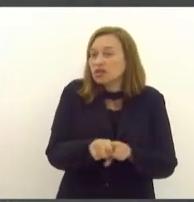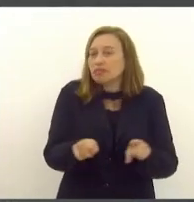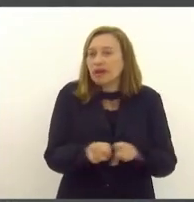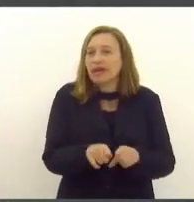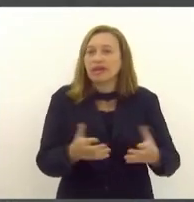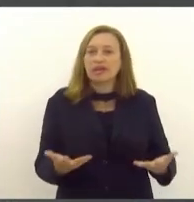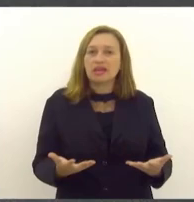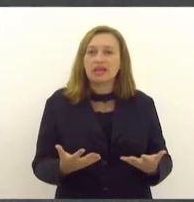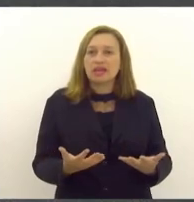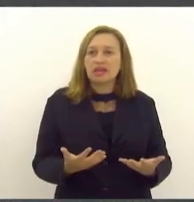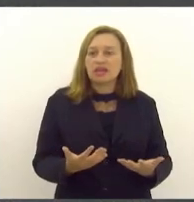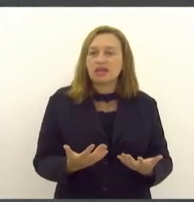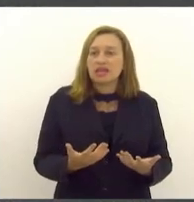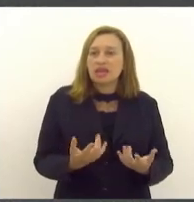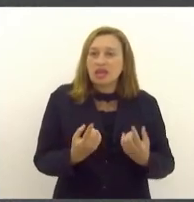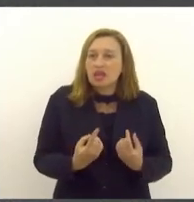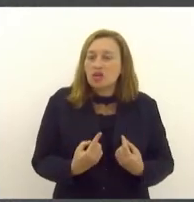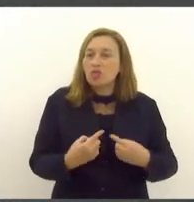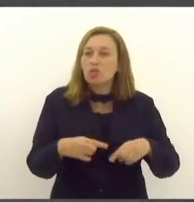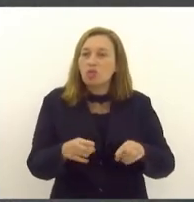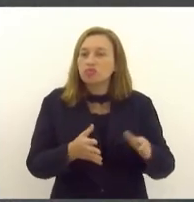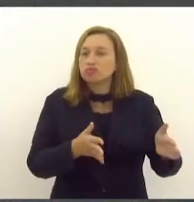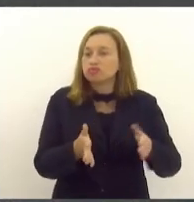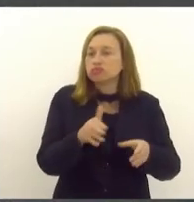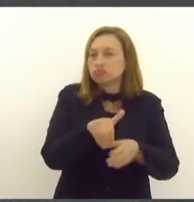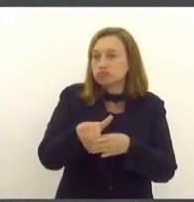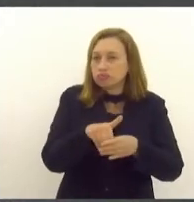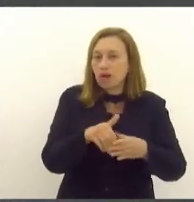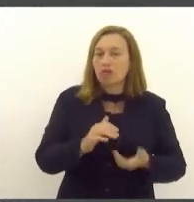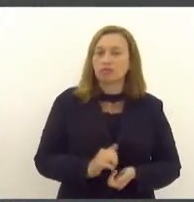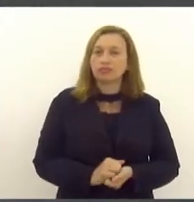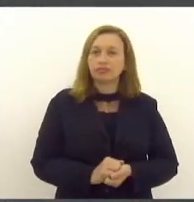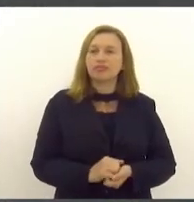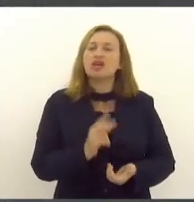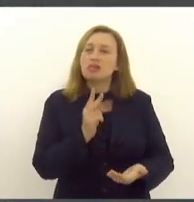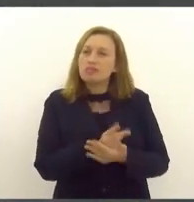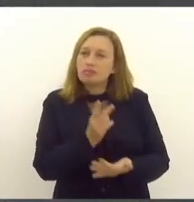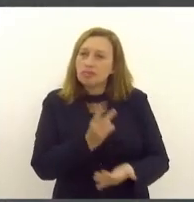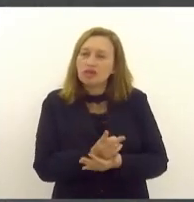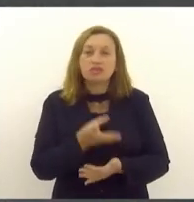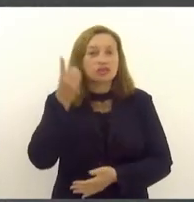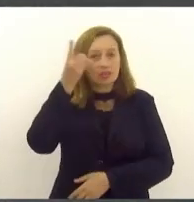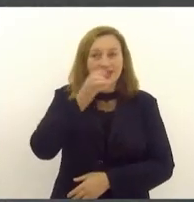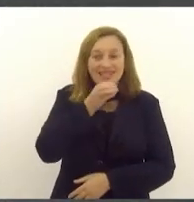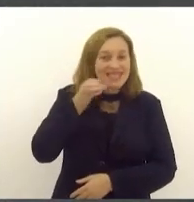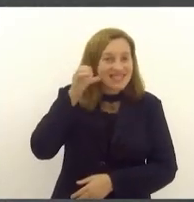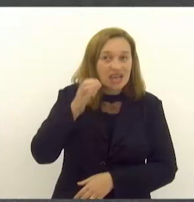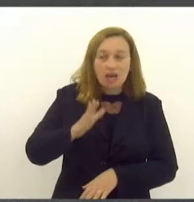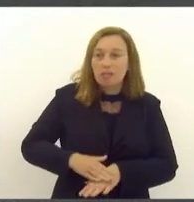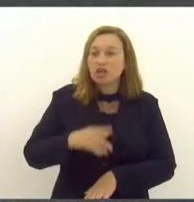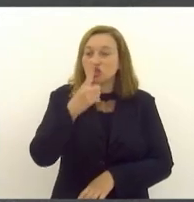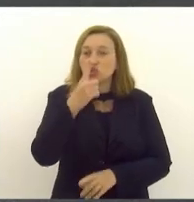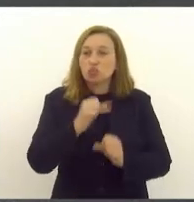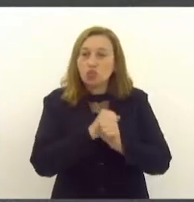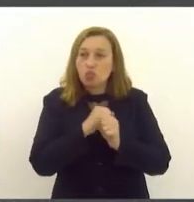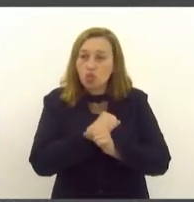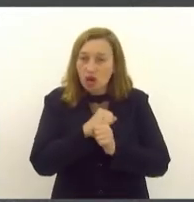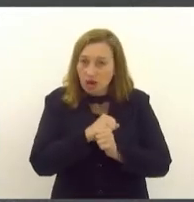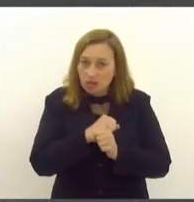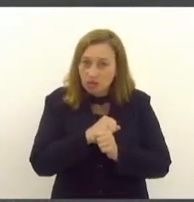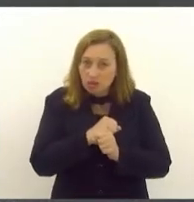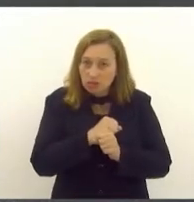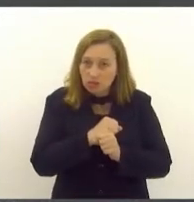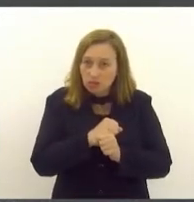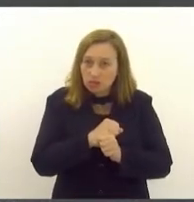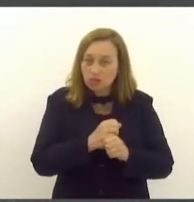de querer antecipar o período eleitoral mesmo estando deputada Célia mais de um ano com antecedência